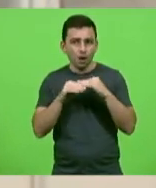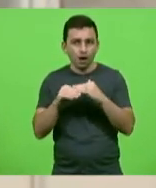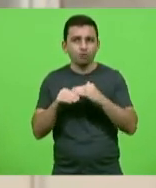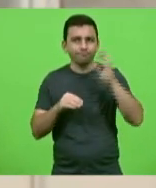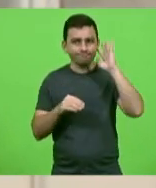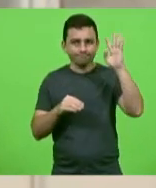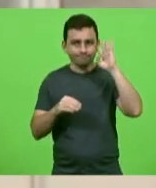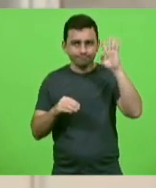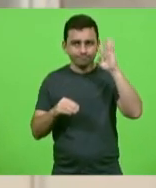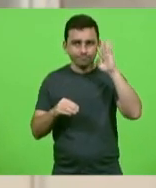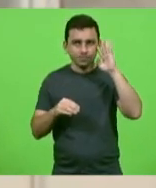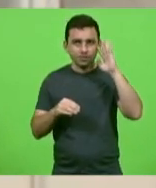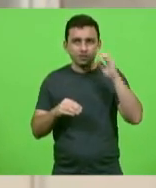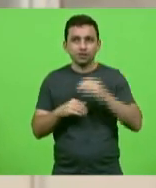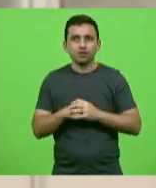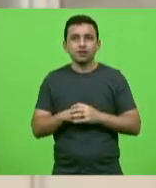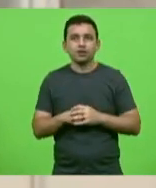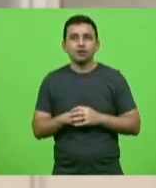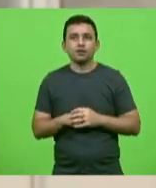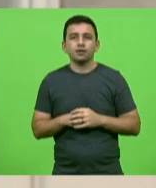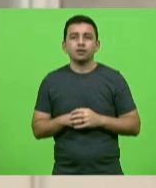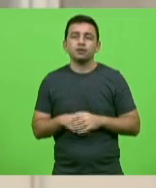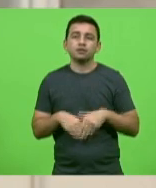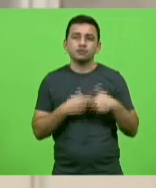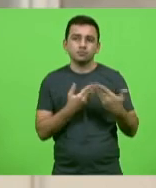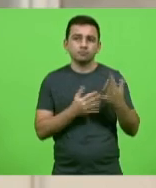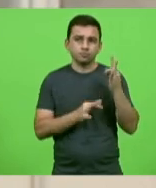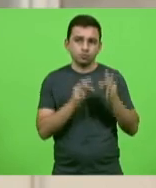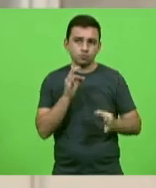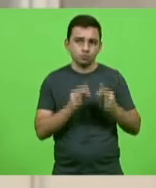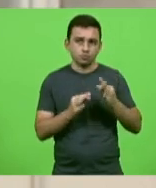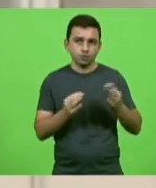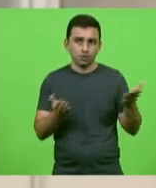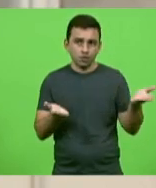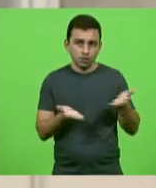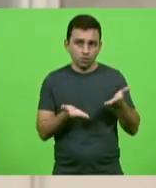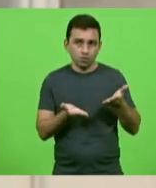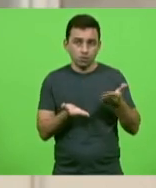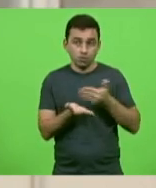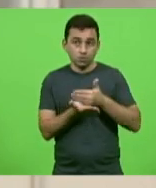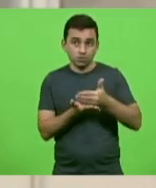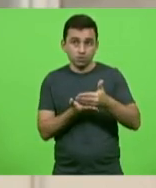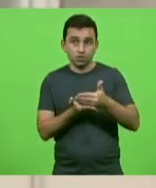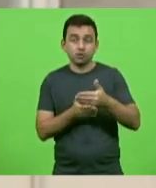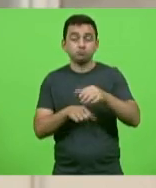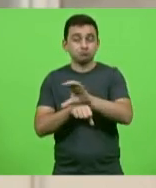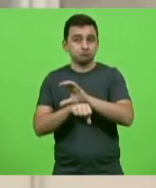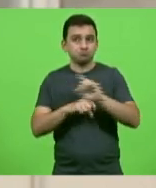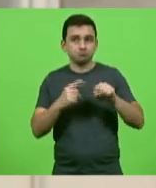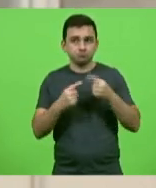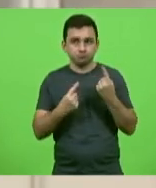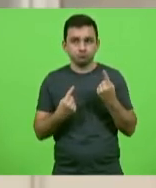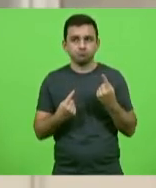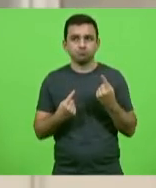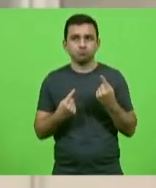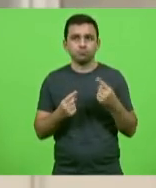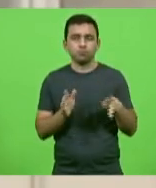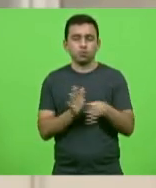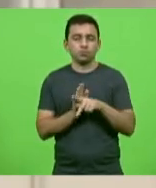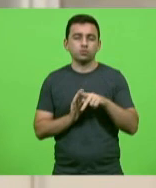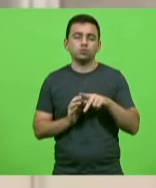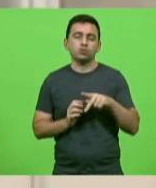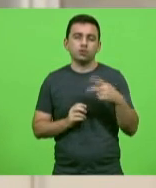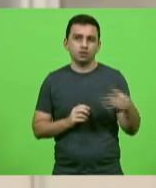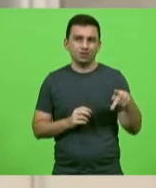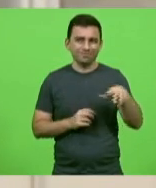raciocínio o pretório excelso em julgamento recente de ação direta de inconstitucionalidade pelo